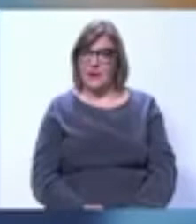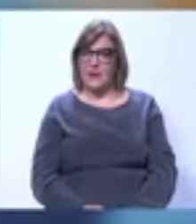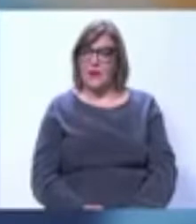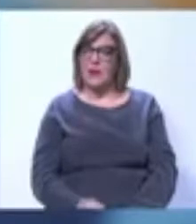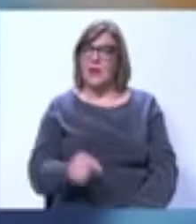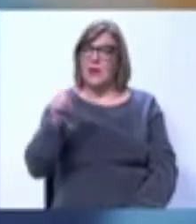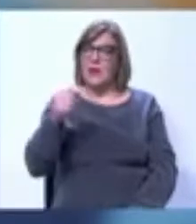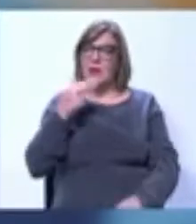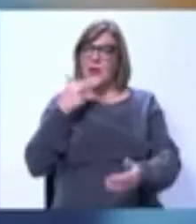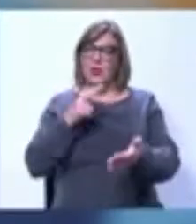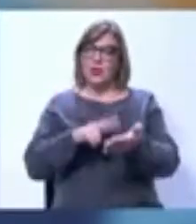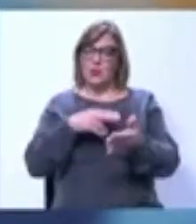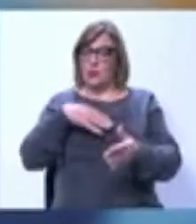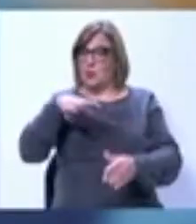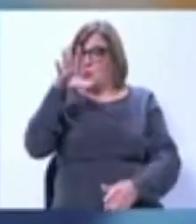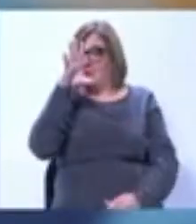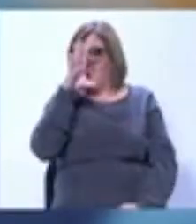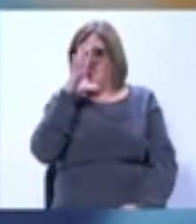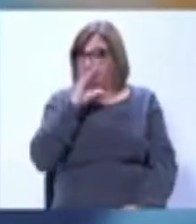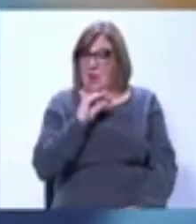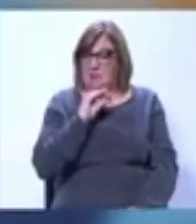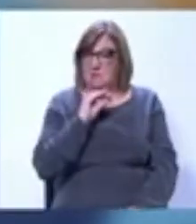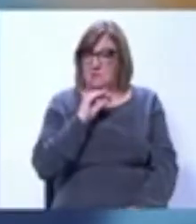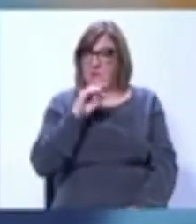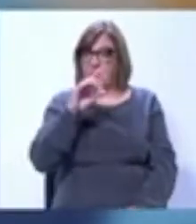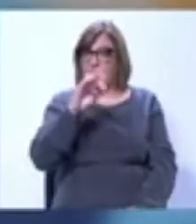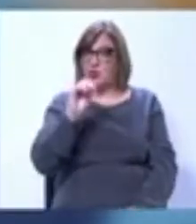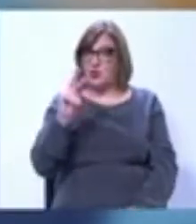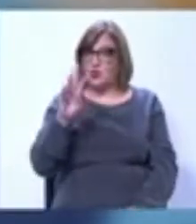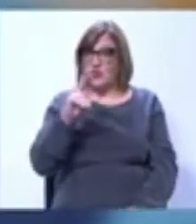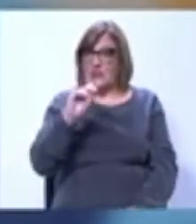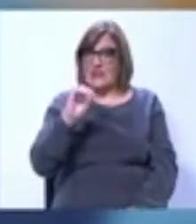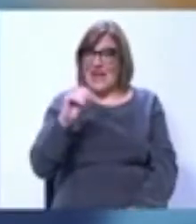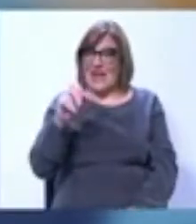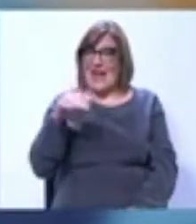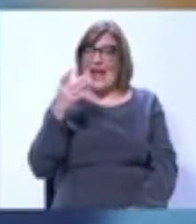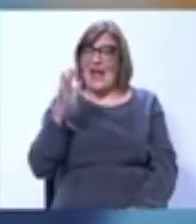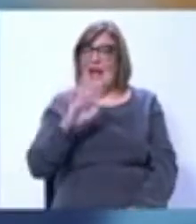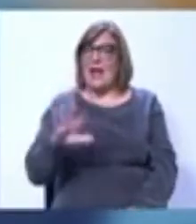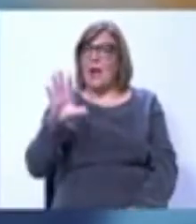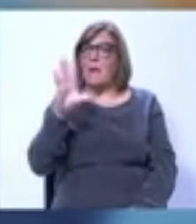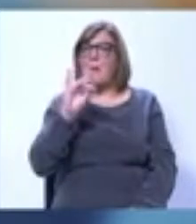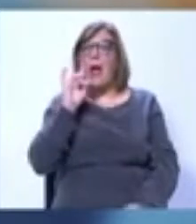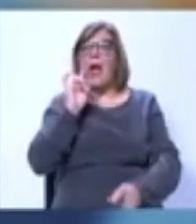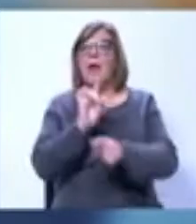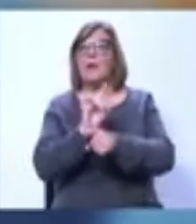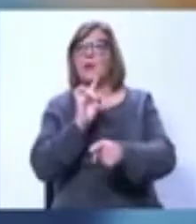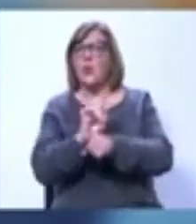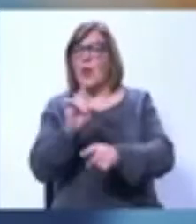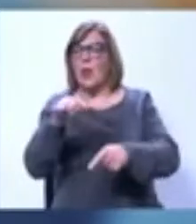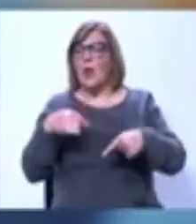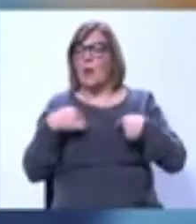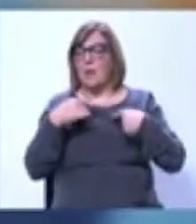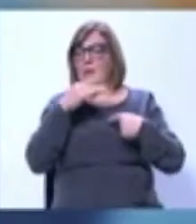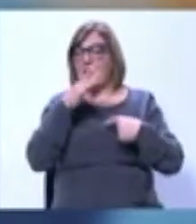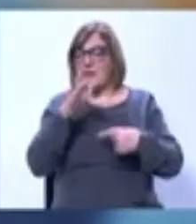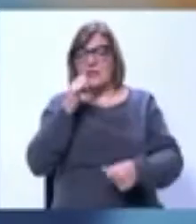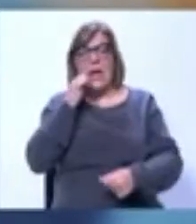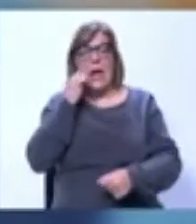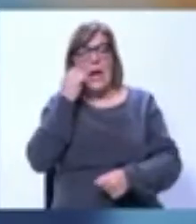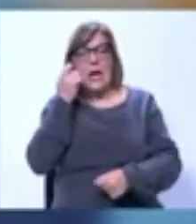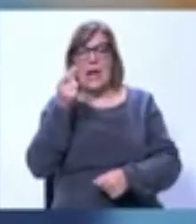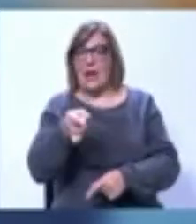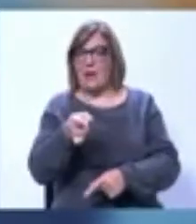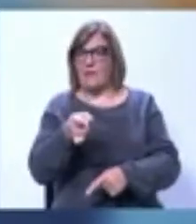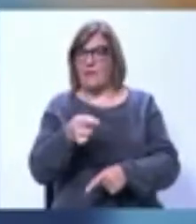este testemunho eu não sei se testemunho da Suzana é assim dos casos mais comuns ela própria disso é um caso